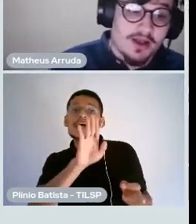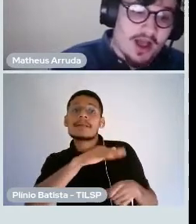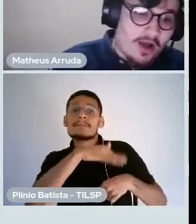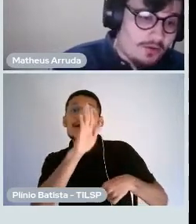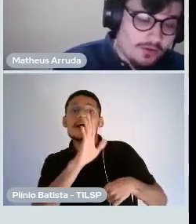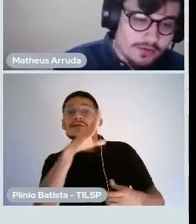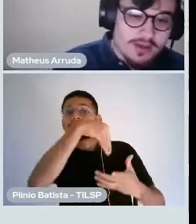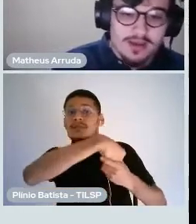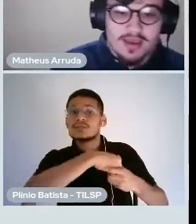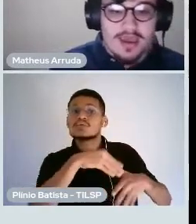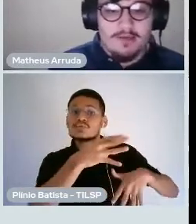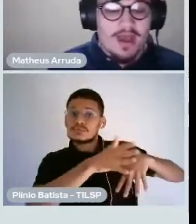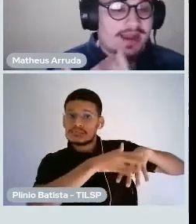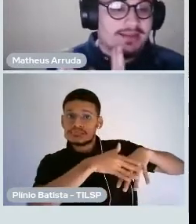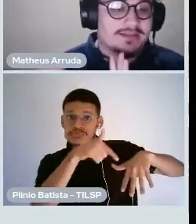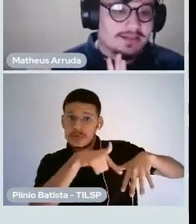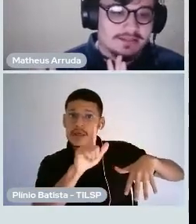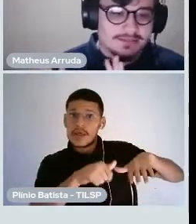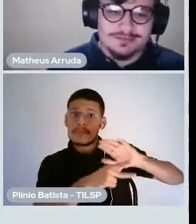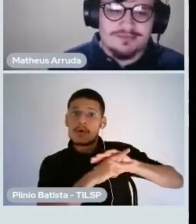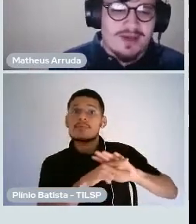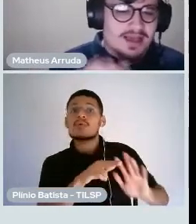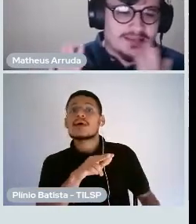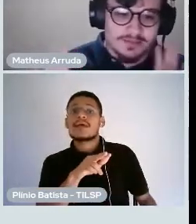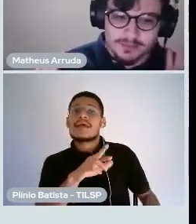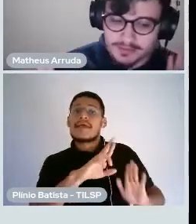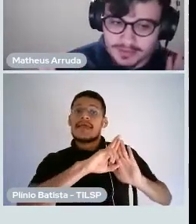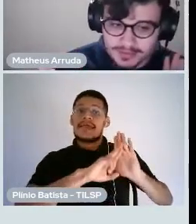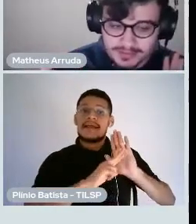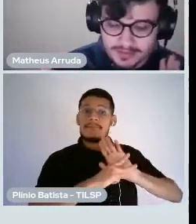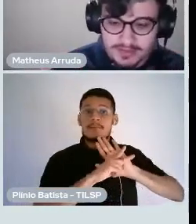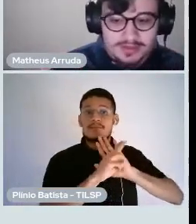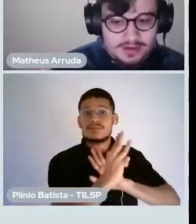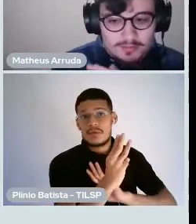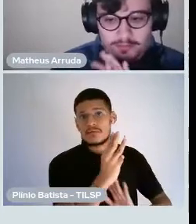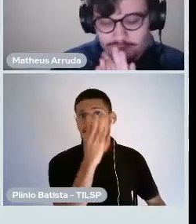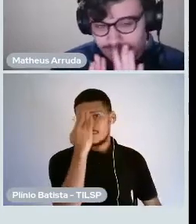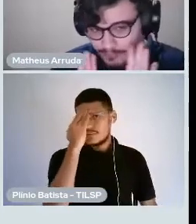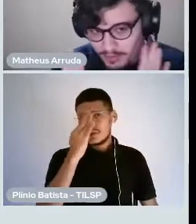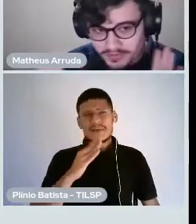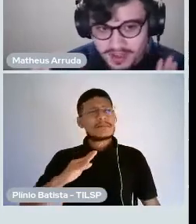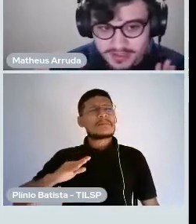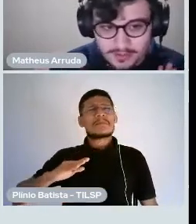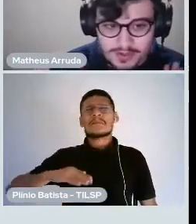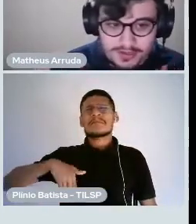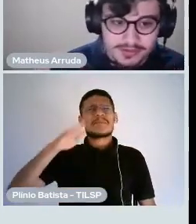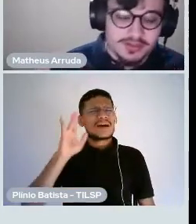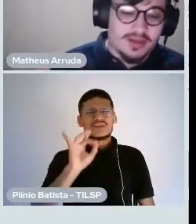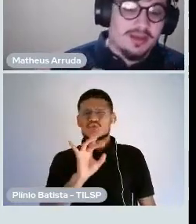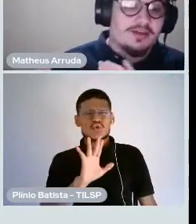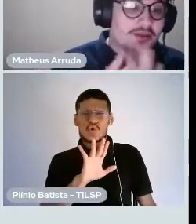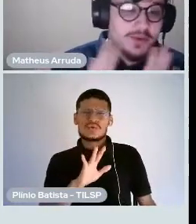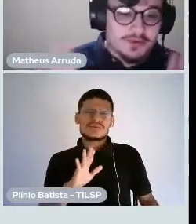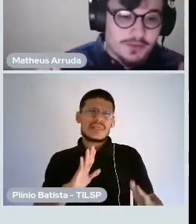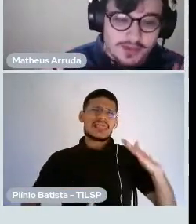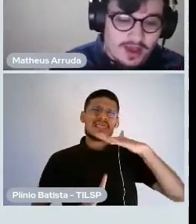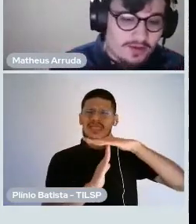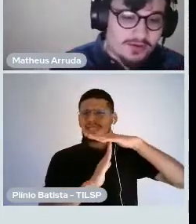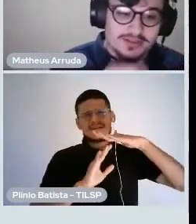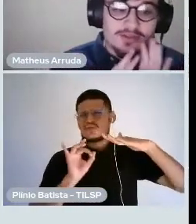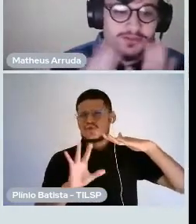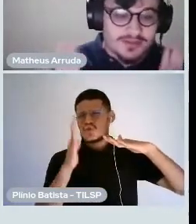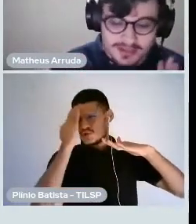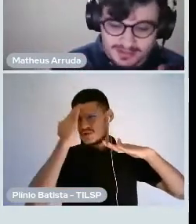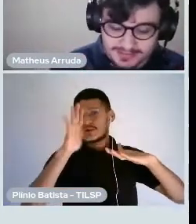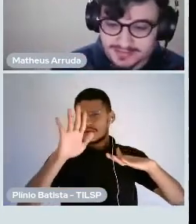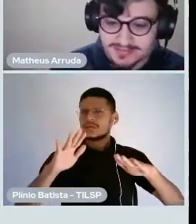diz respeito a cálculo é uma regra de 3. No máximo, isso. Então, podem ficar tranquilos. Eu também não sou bom de